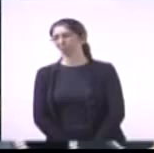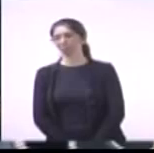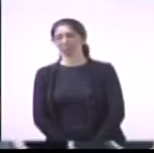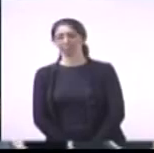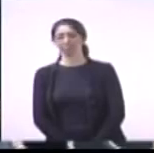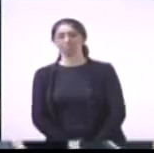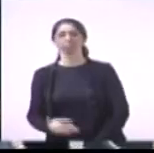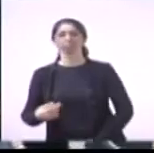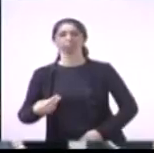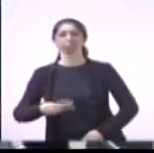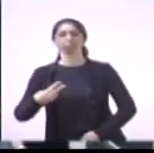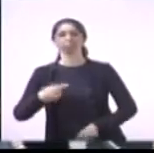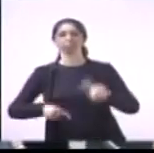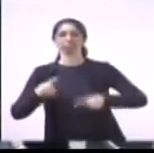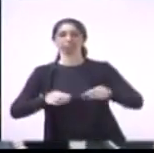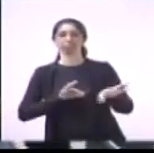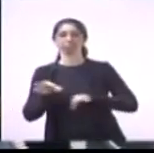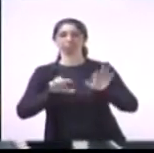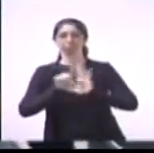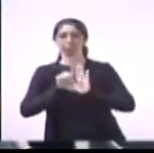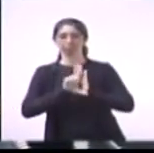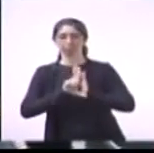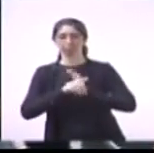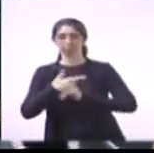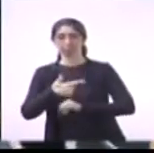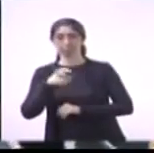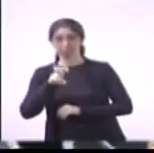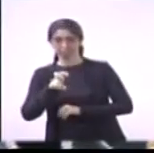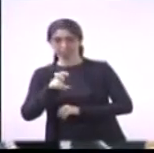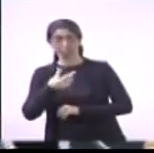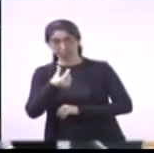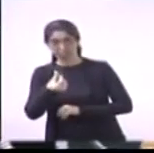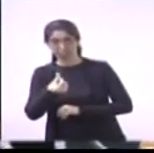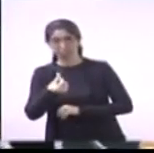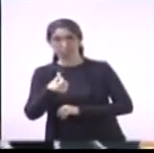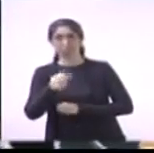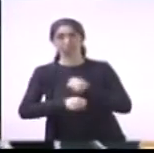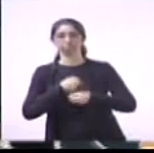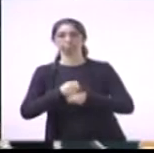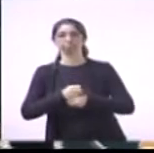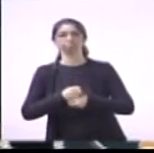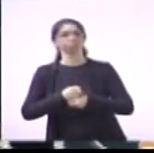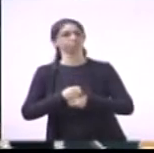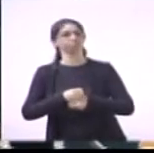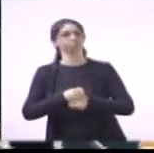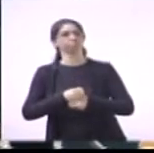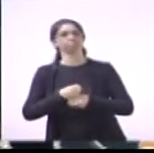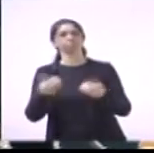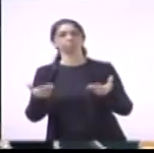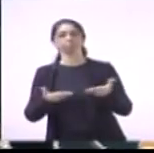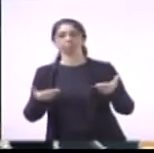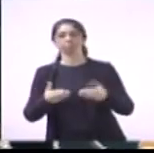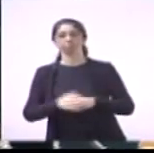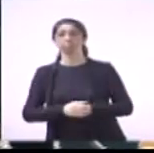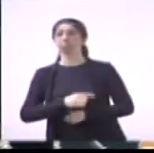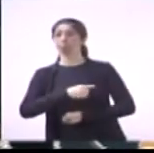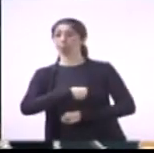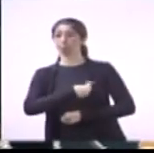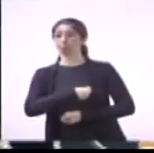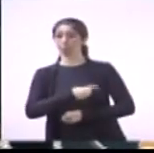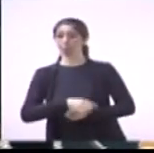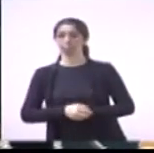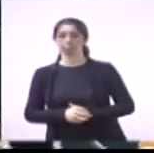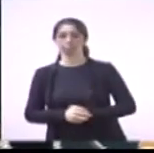Segunda discussão do projeto de lei 26/15, do vereador Dr. João Mota, que